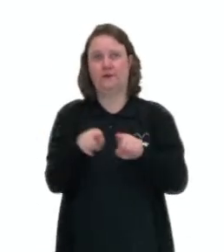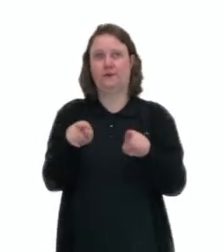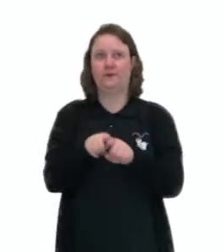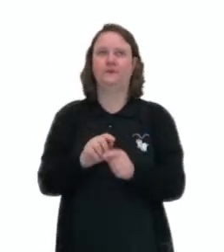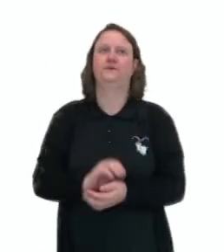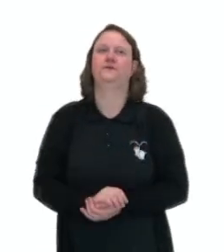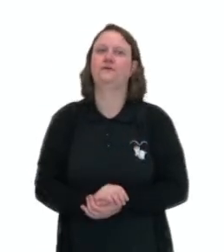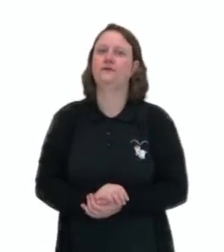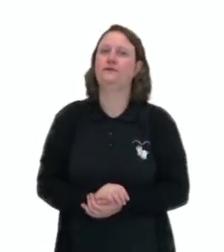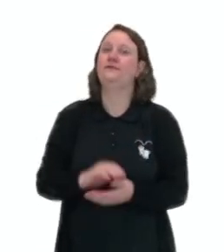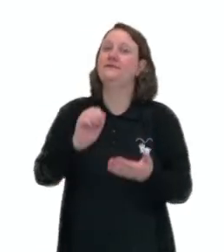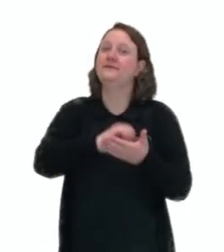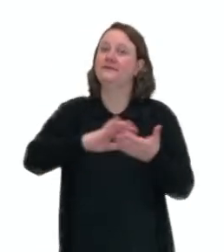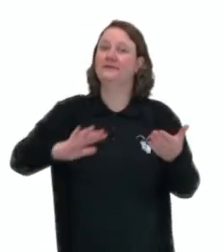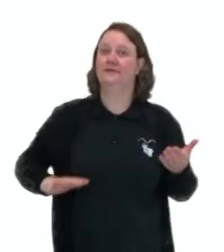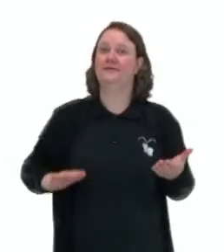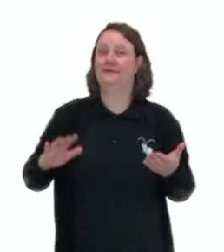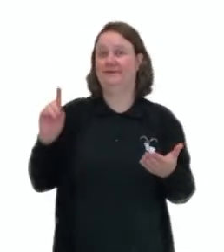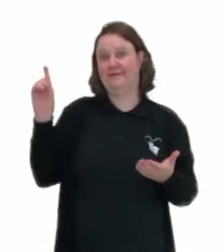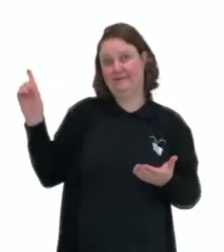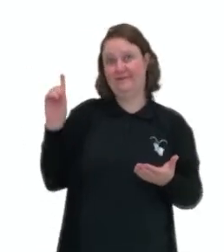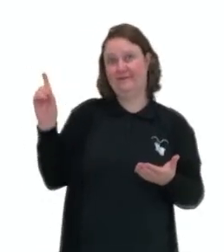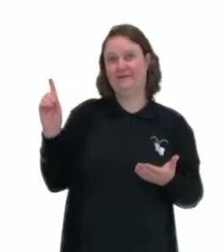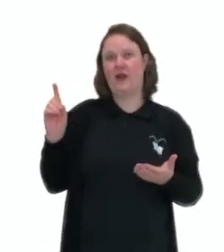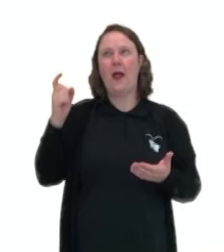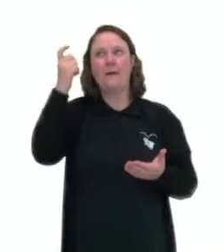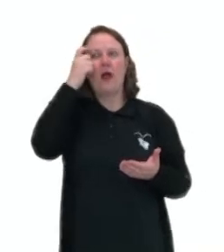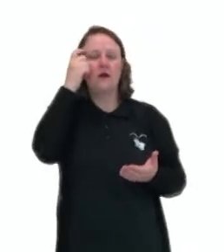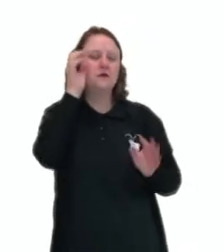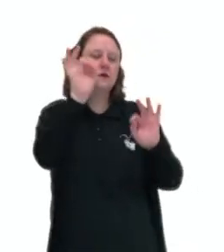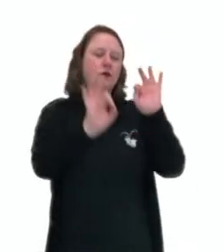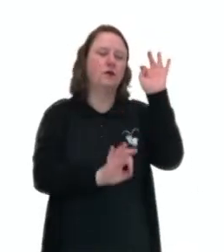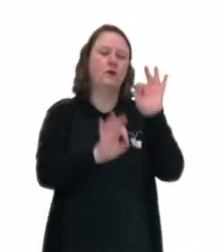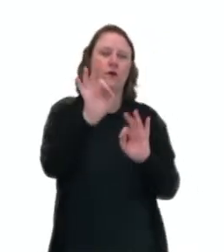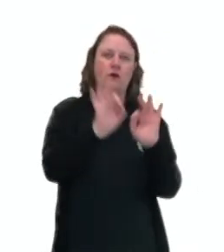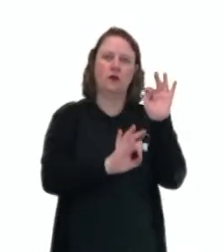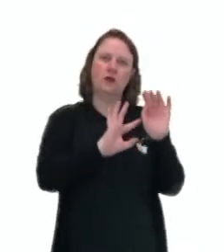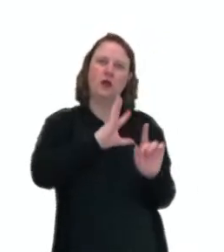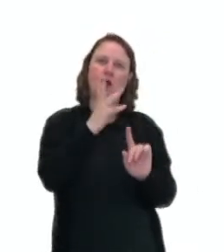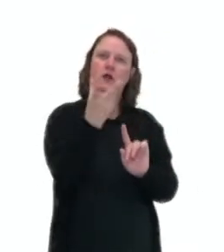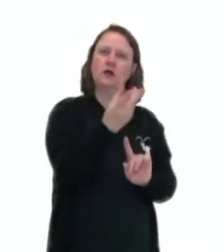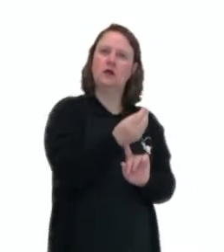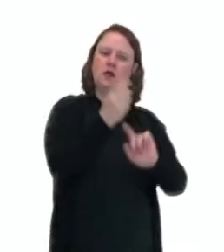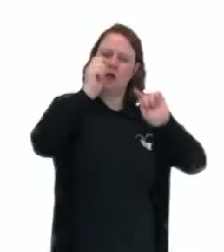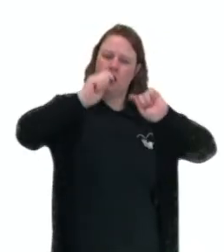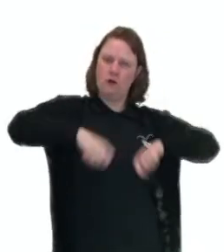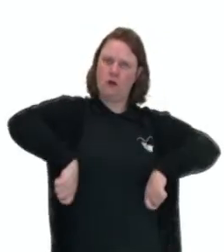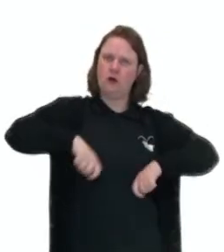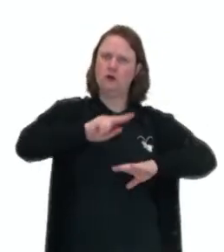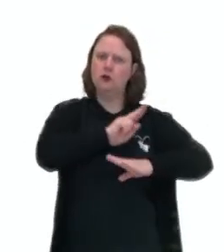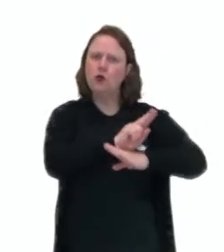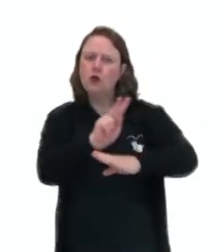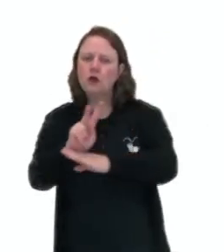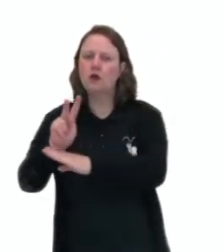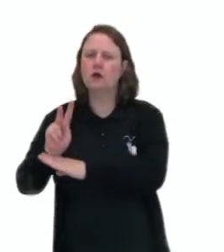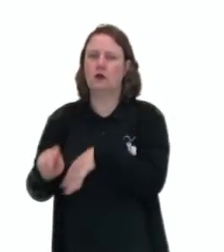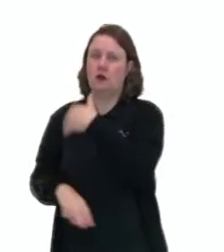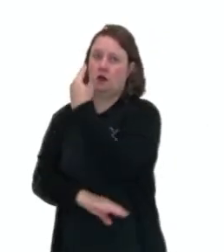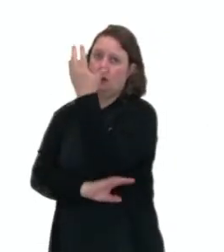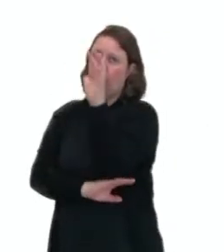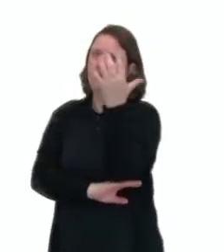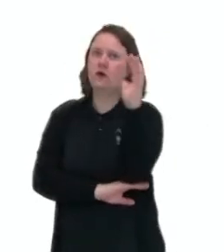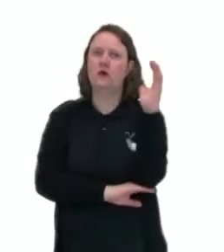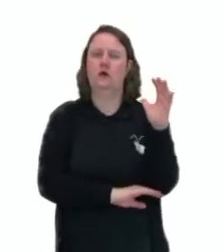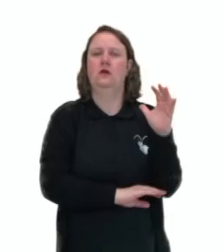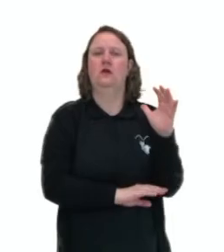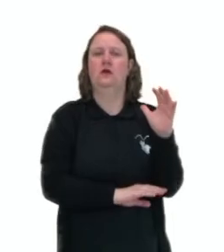tal agora você pensar num projeto artístico que envolva a conscientização da preservação do meio ambiente, tendo como